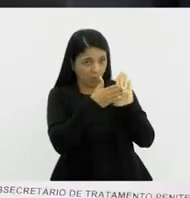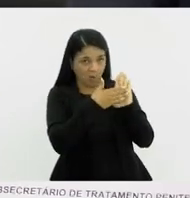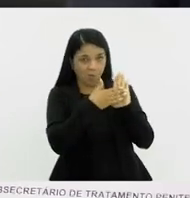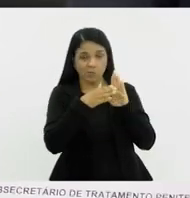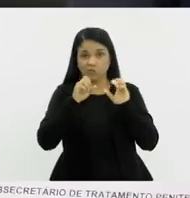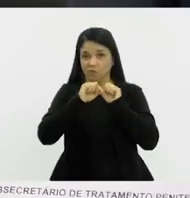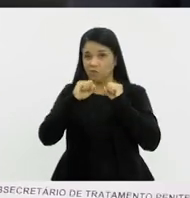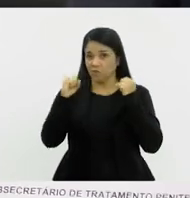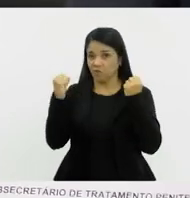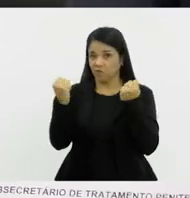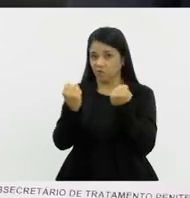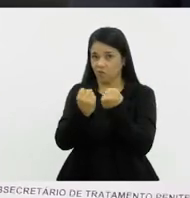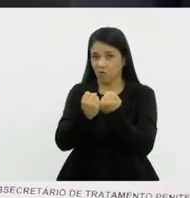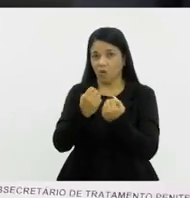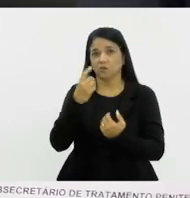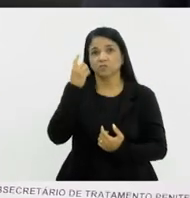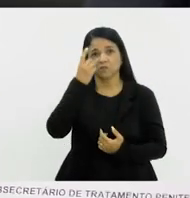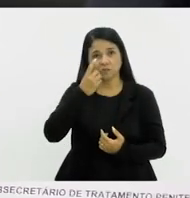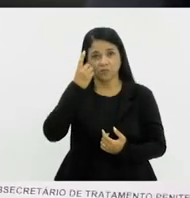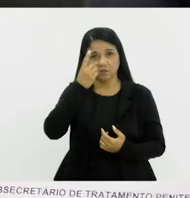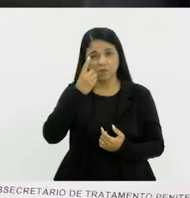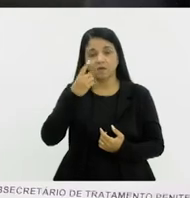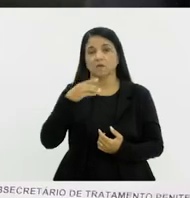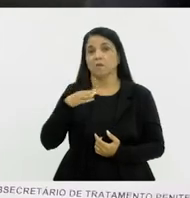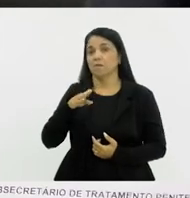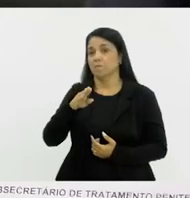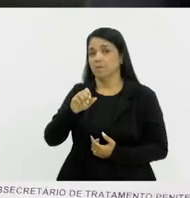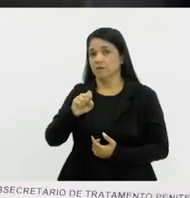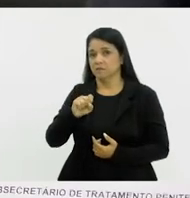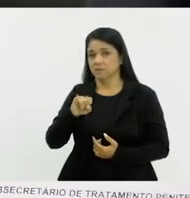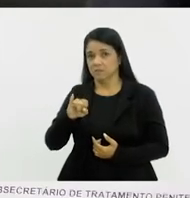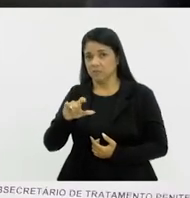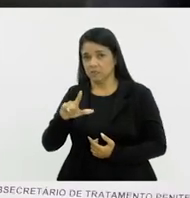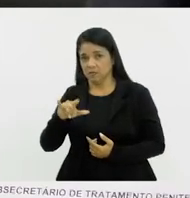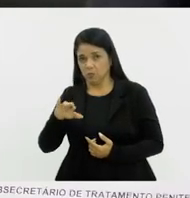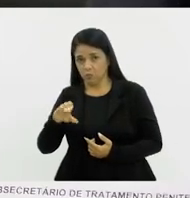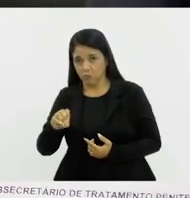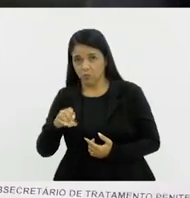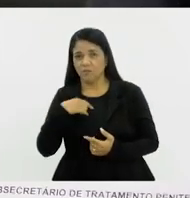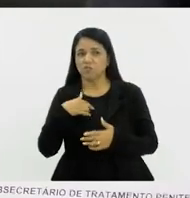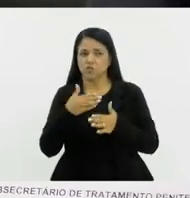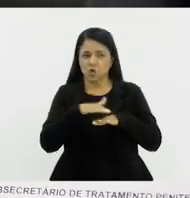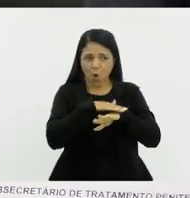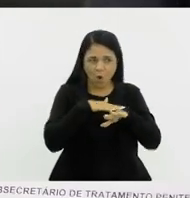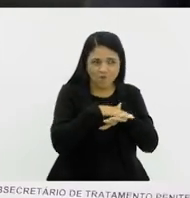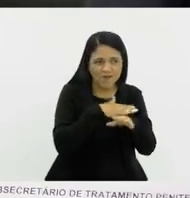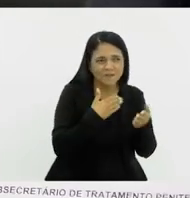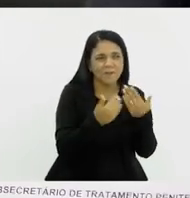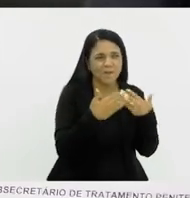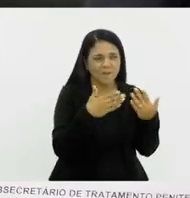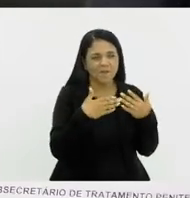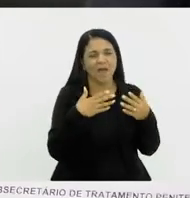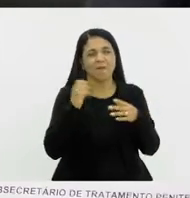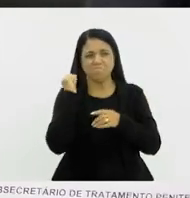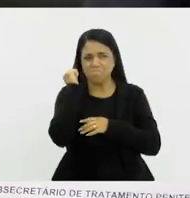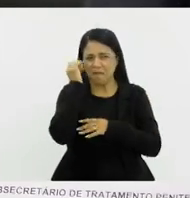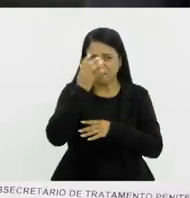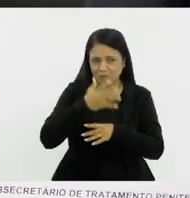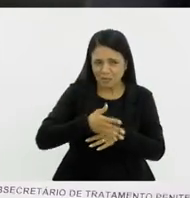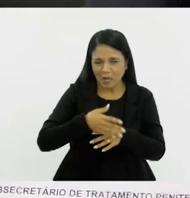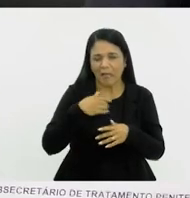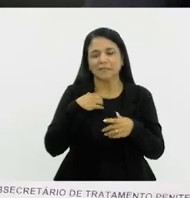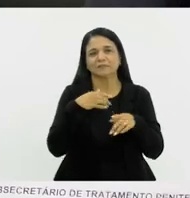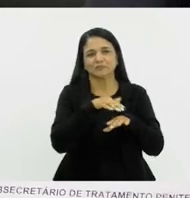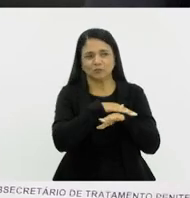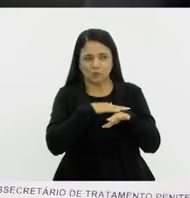doutor, deputada, Basílio, que eu sempre converso, a gente conversa muito até 8 horas da noite, né? A gente